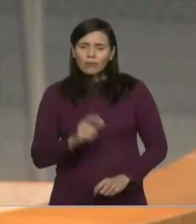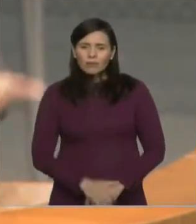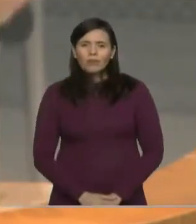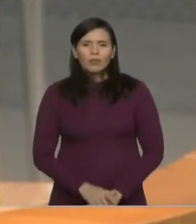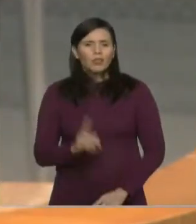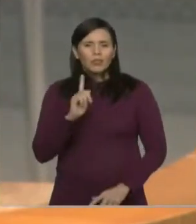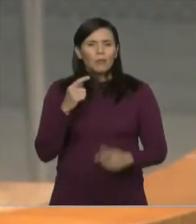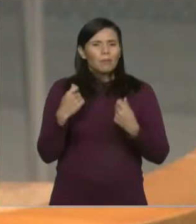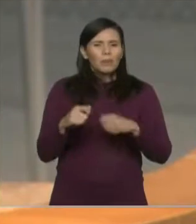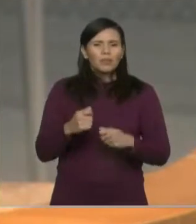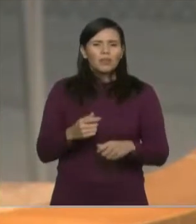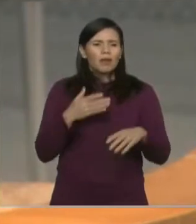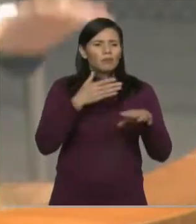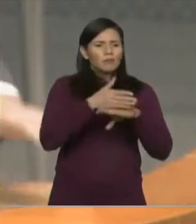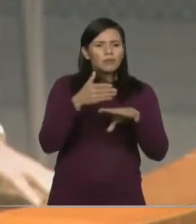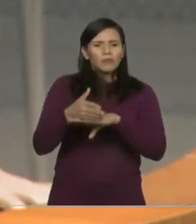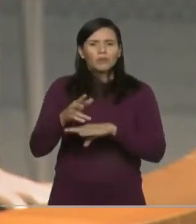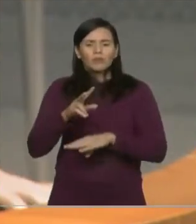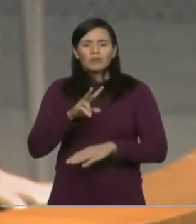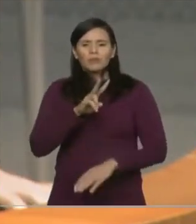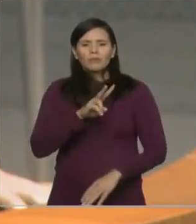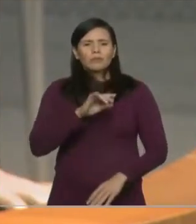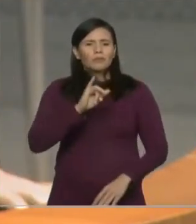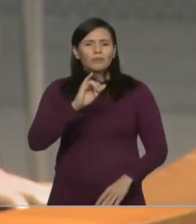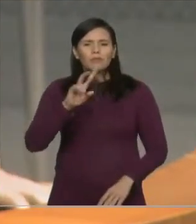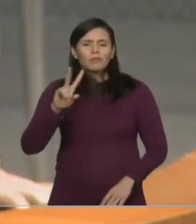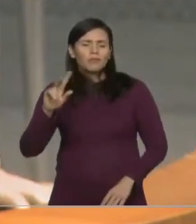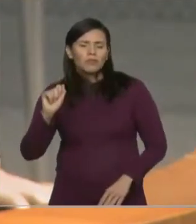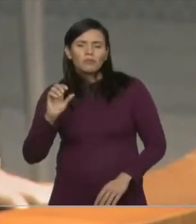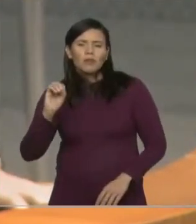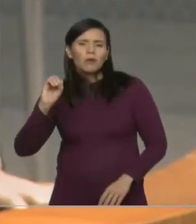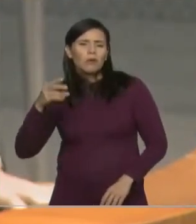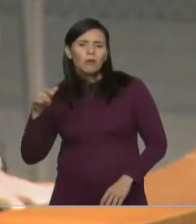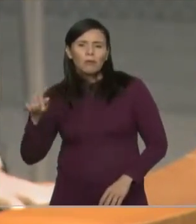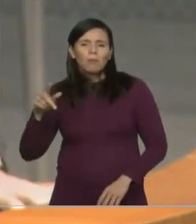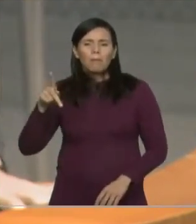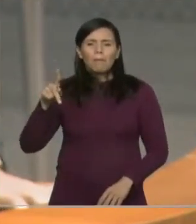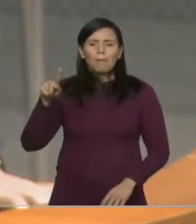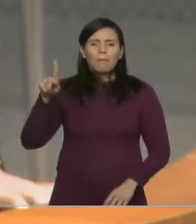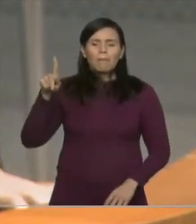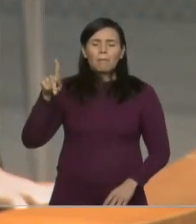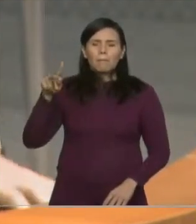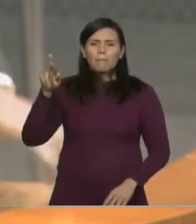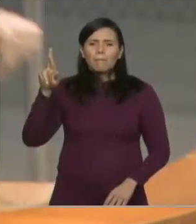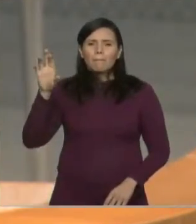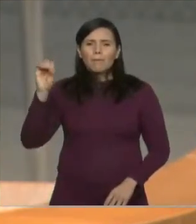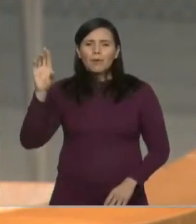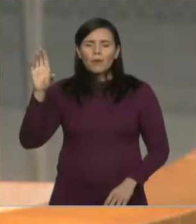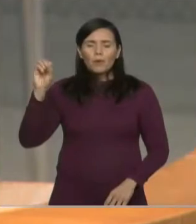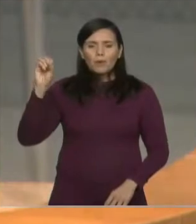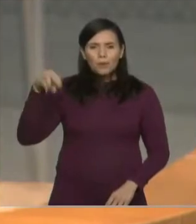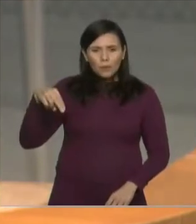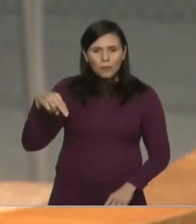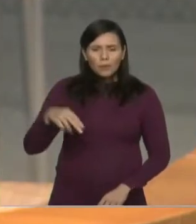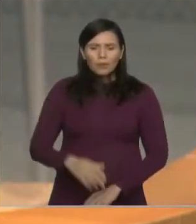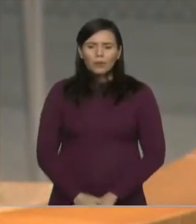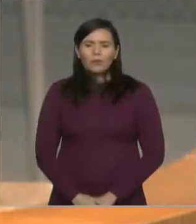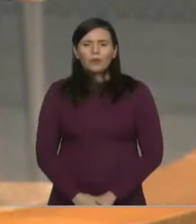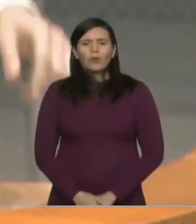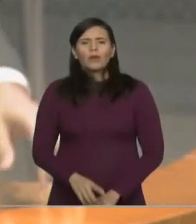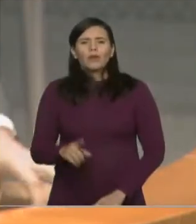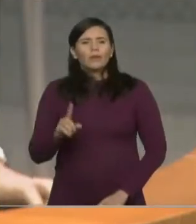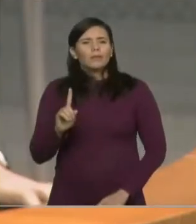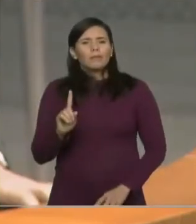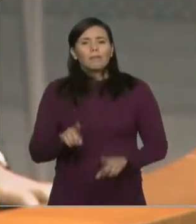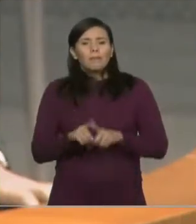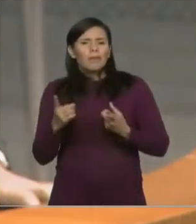Viva, através de um aplicativo para celular. Isso é um exemplo para aqueles que pensavam que a realidade de Curitiba é muito